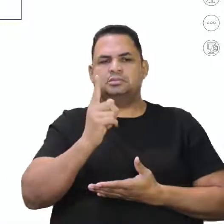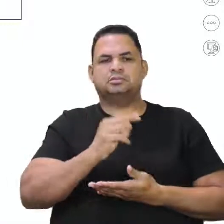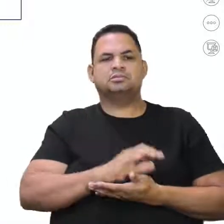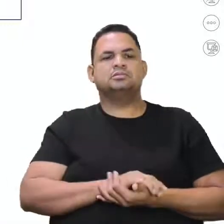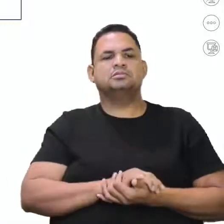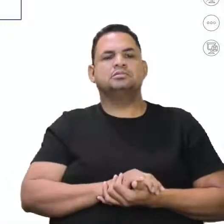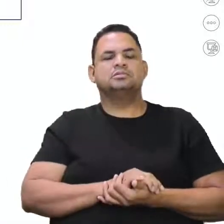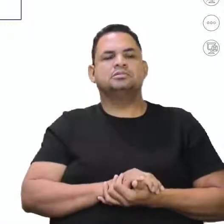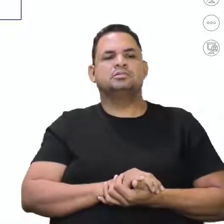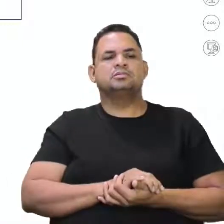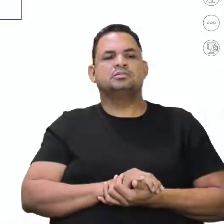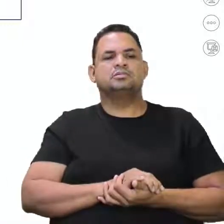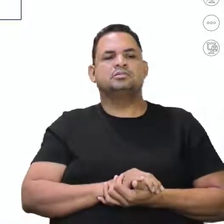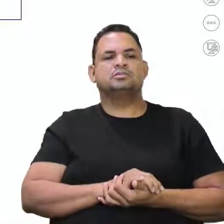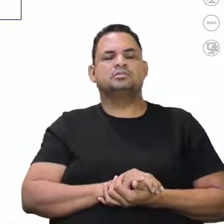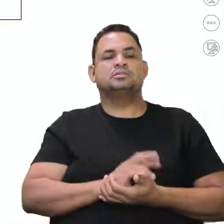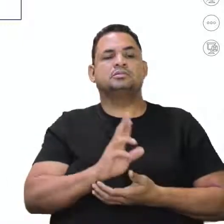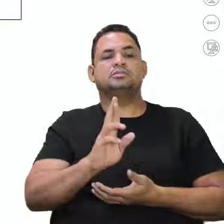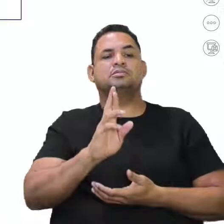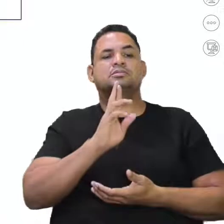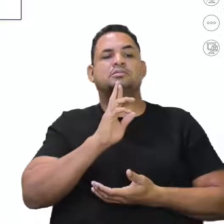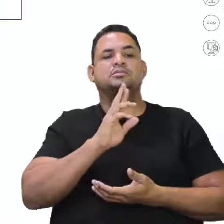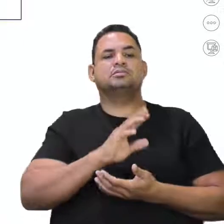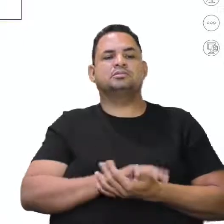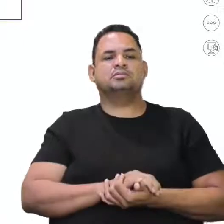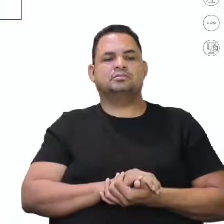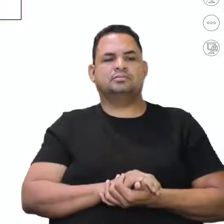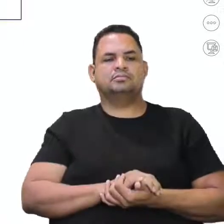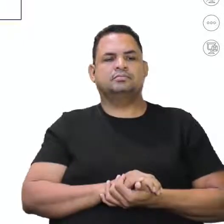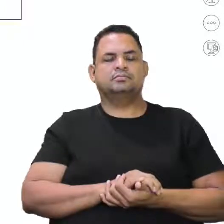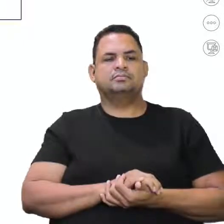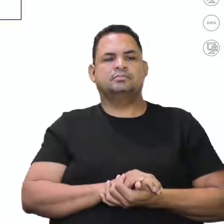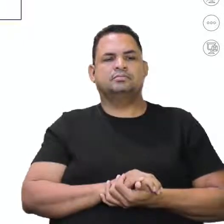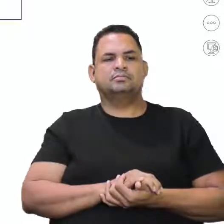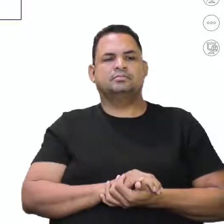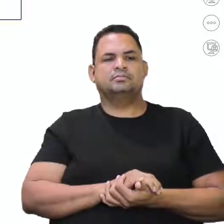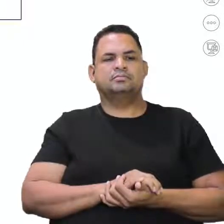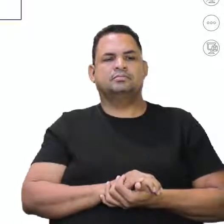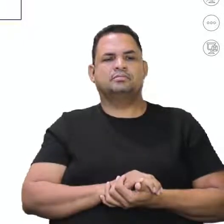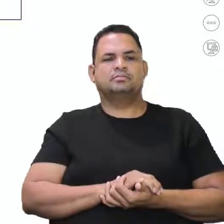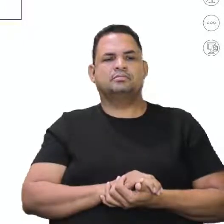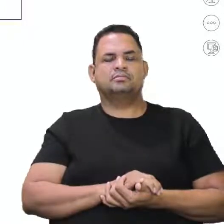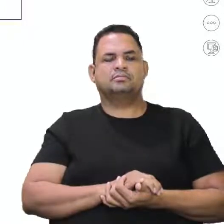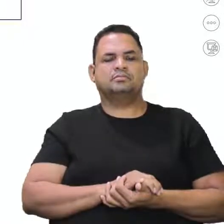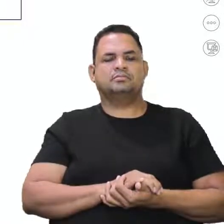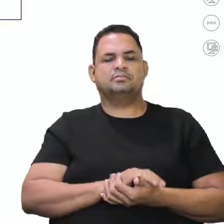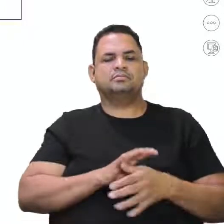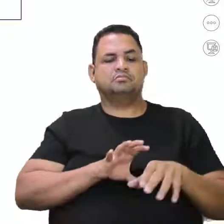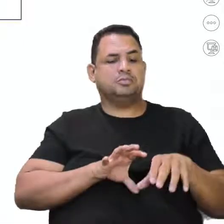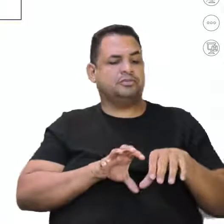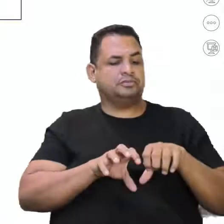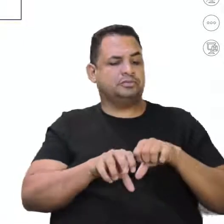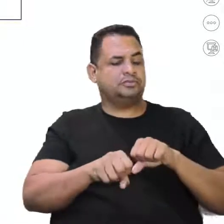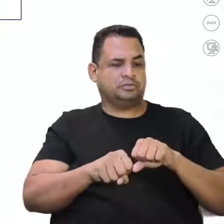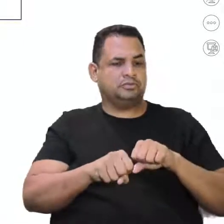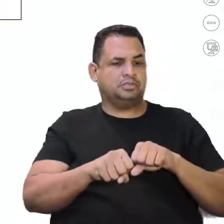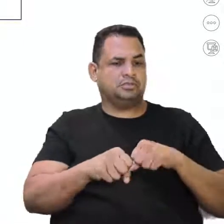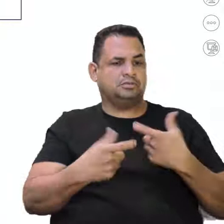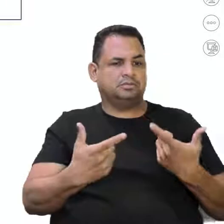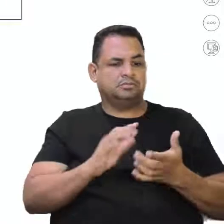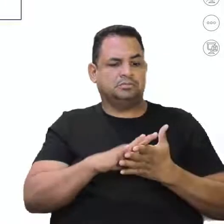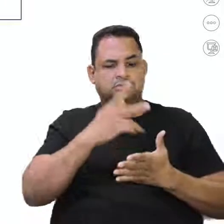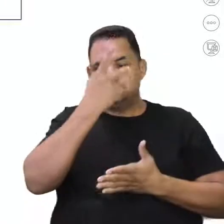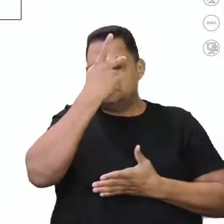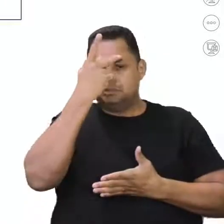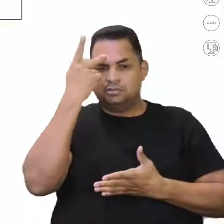respondidas pelos pais cuidadosos. Foram respondidas por quem? Por experts qualificados, porque o